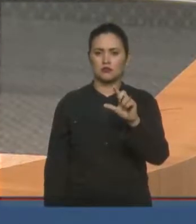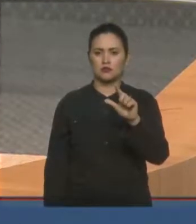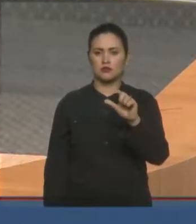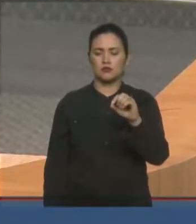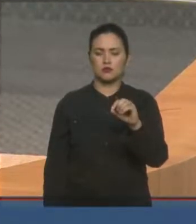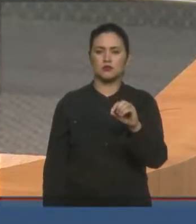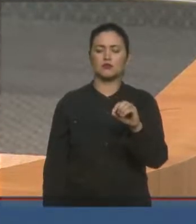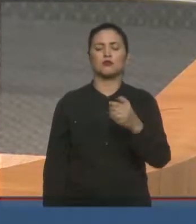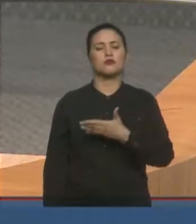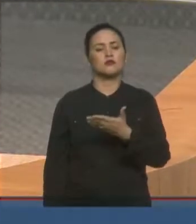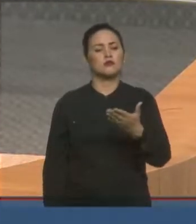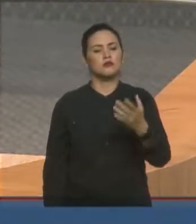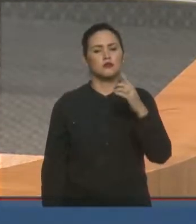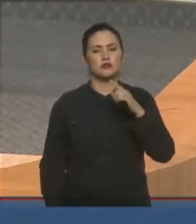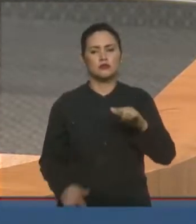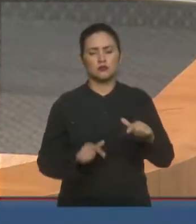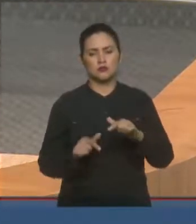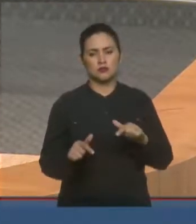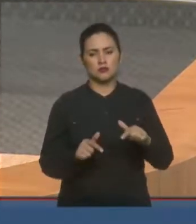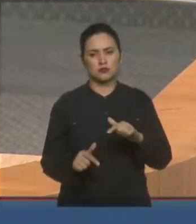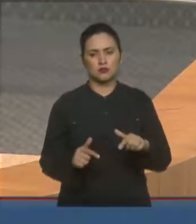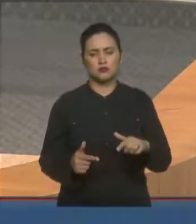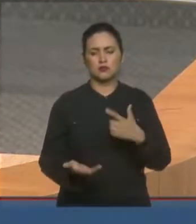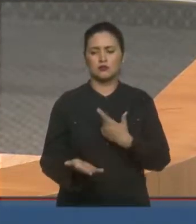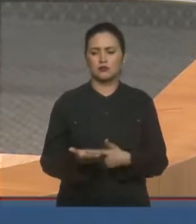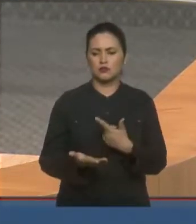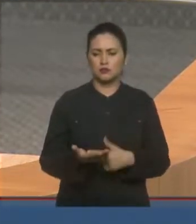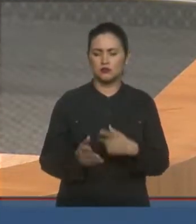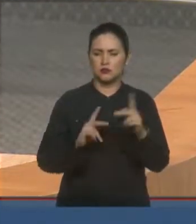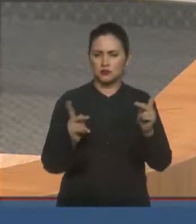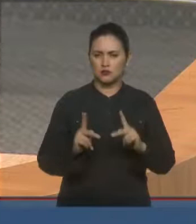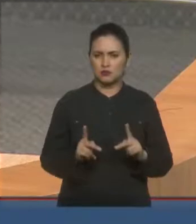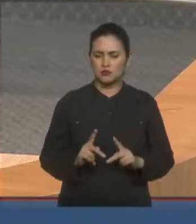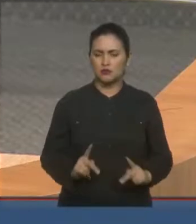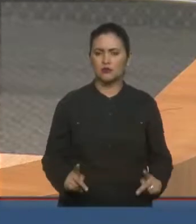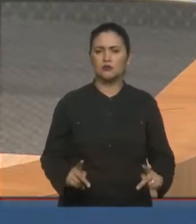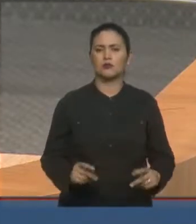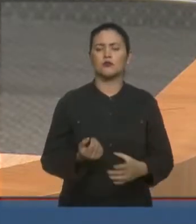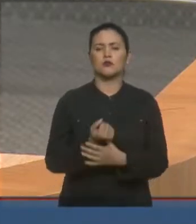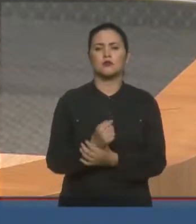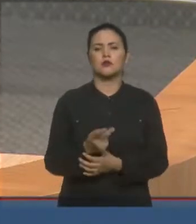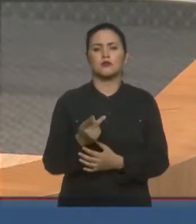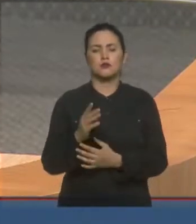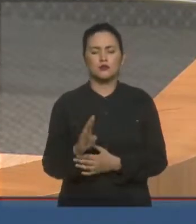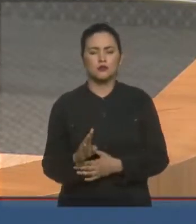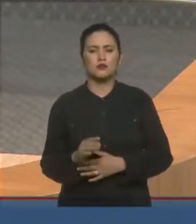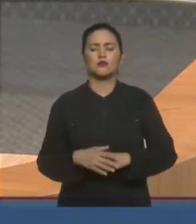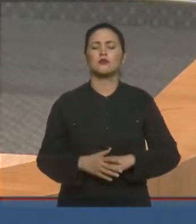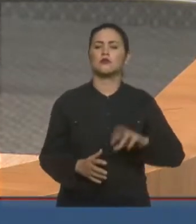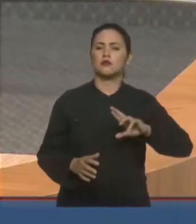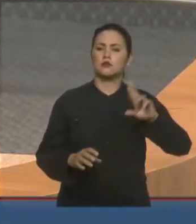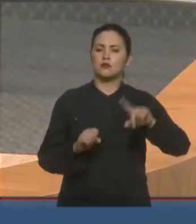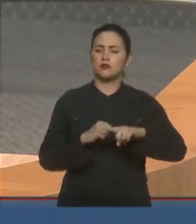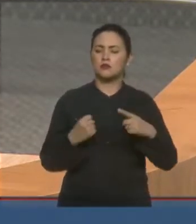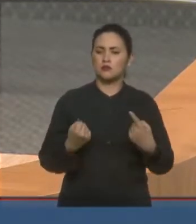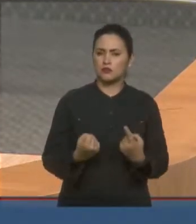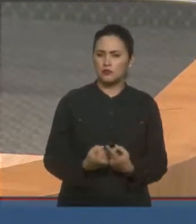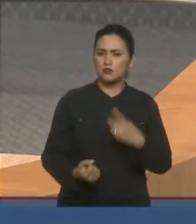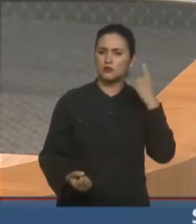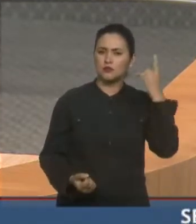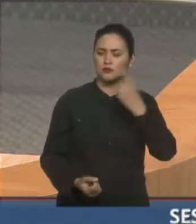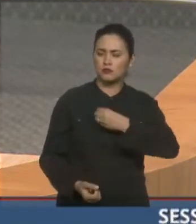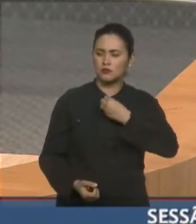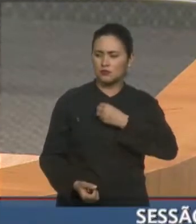do Estado do Maranhão, do Pacto pela Paz, representantes da sociedade civil, deputados e autoridades públicas aqui presentes.